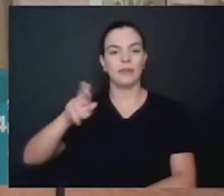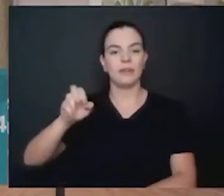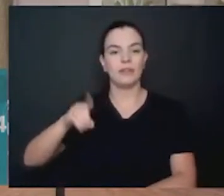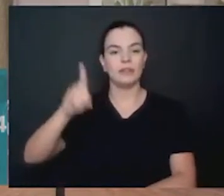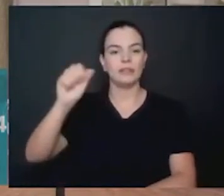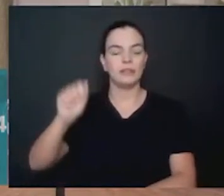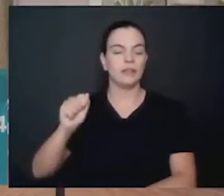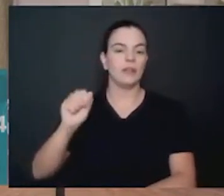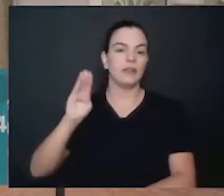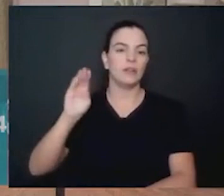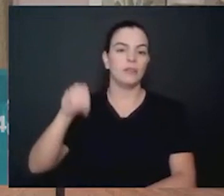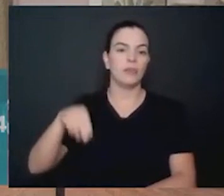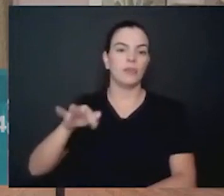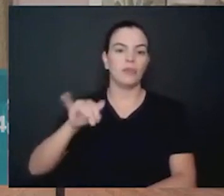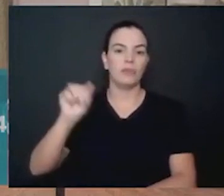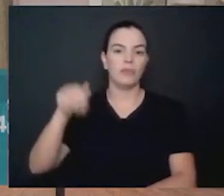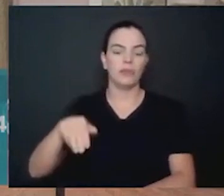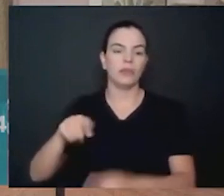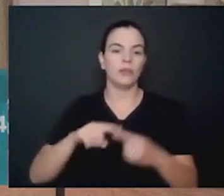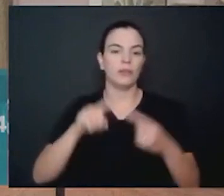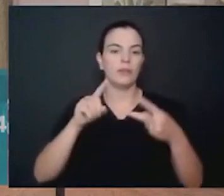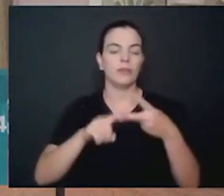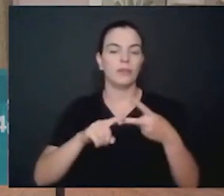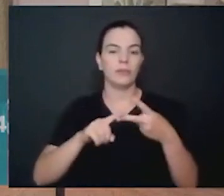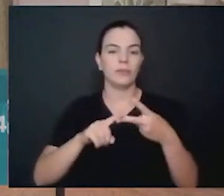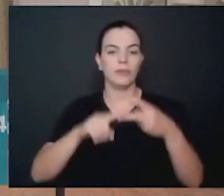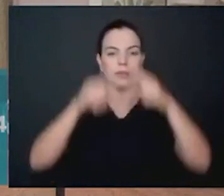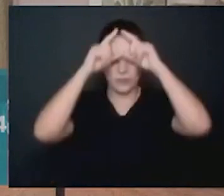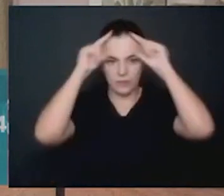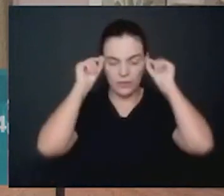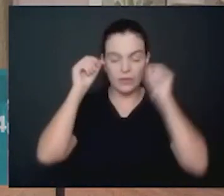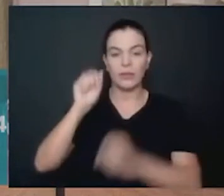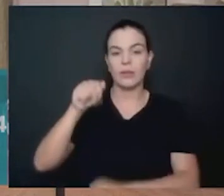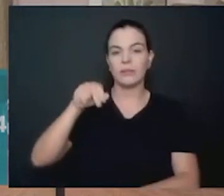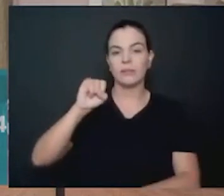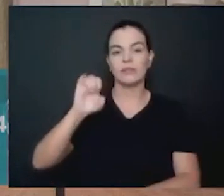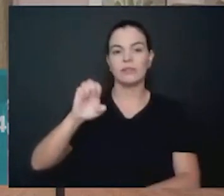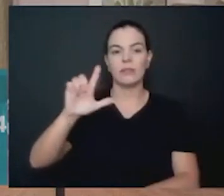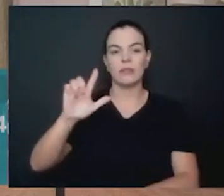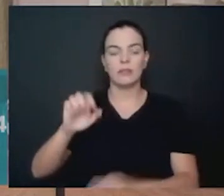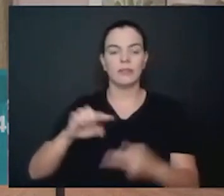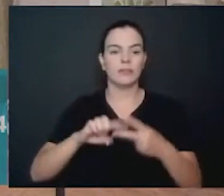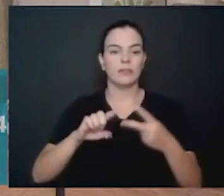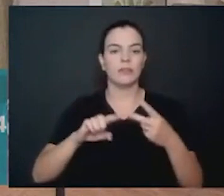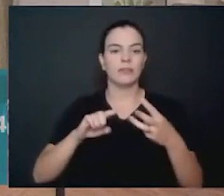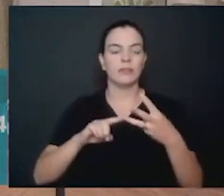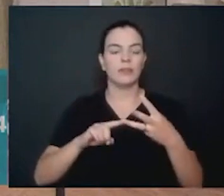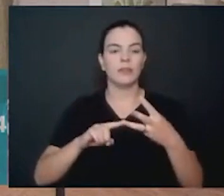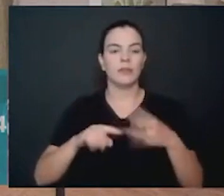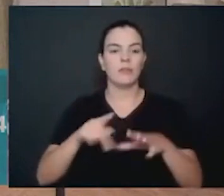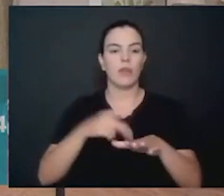enfermeira podiatra elele Bonfim Muniz e a podola manicure Josi